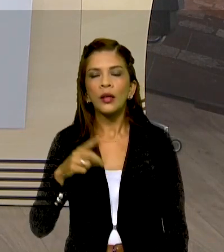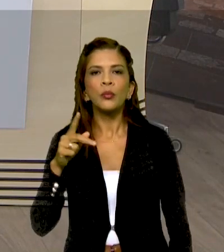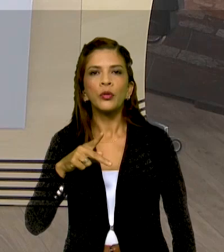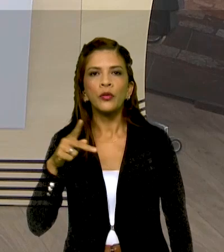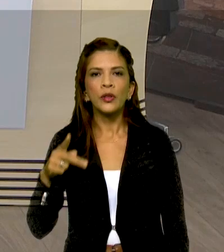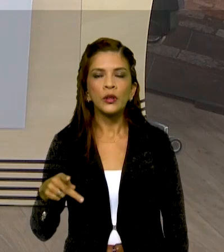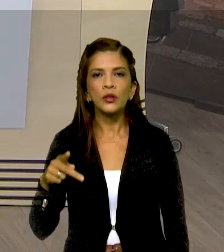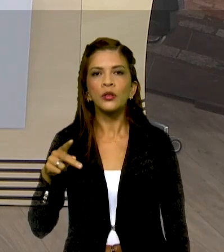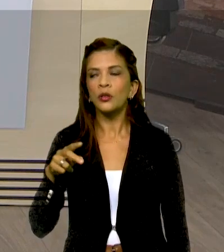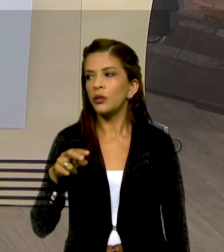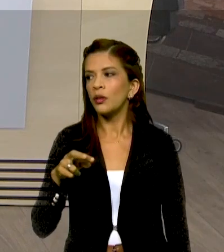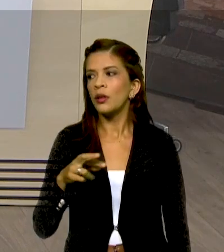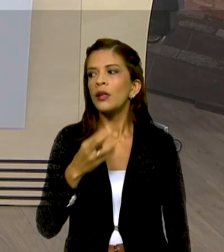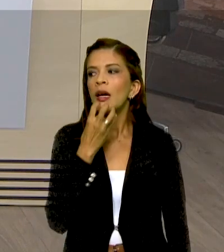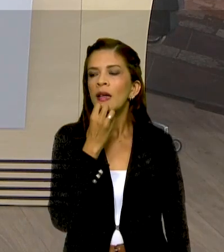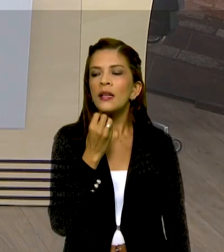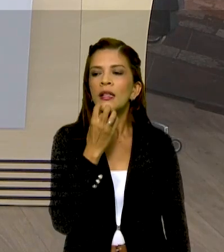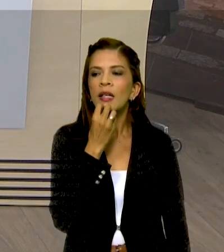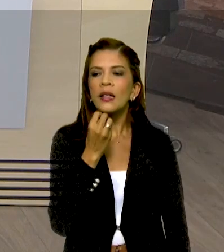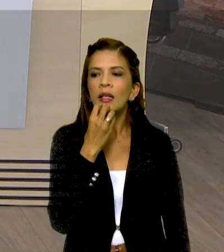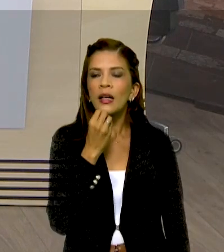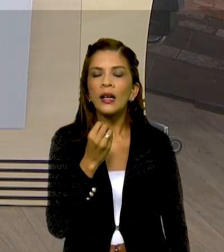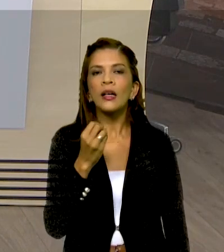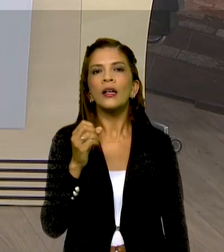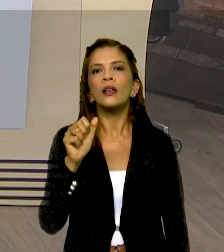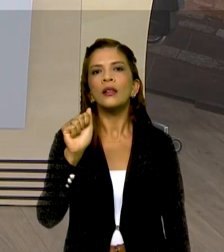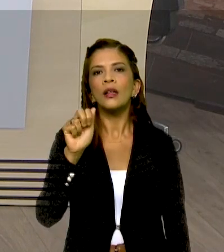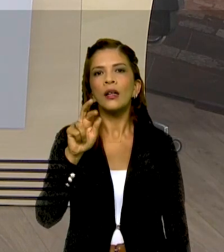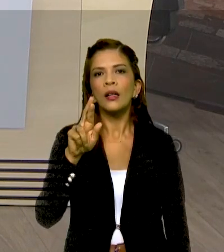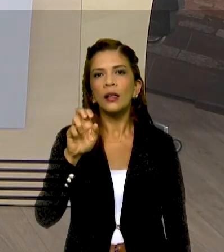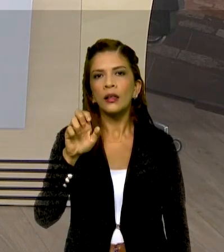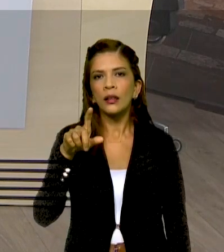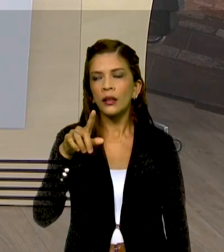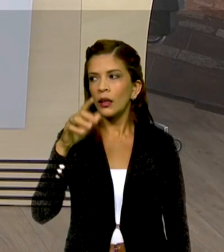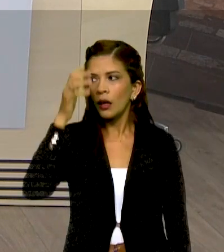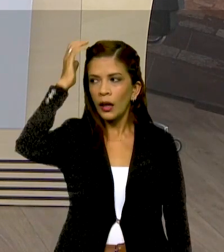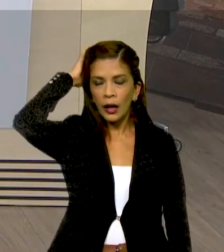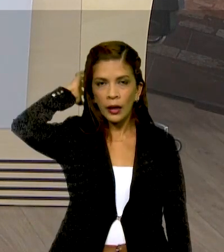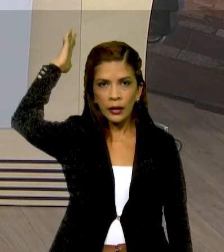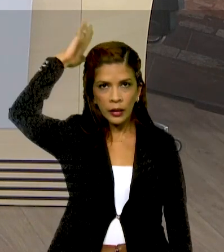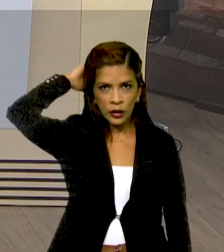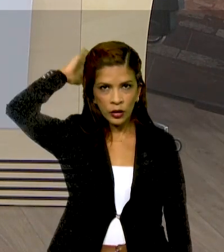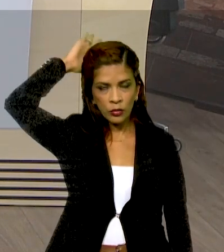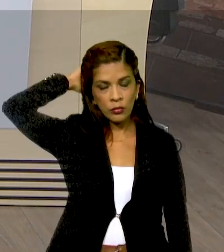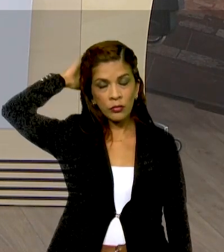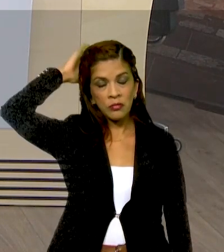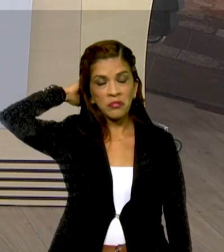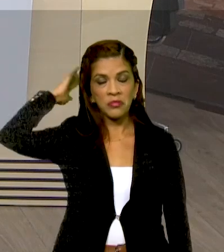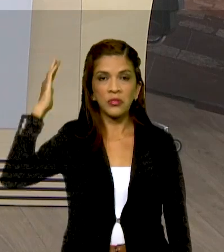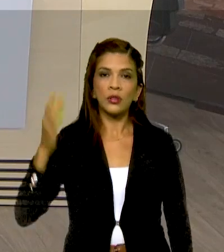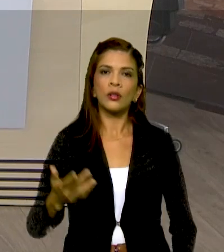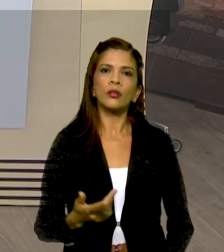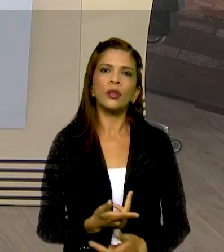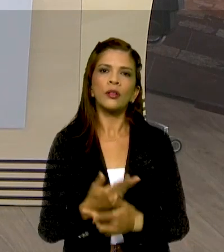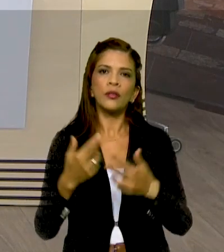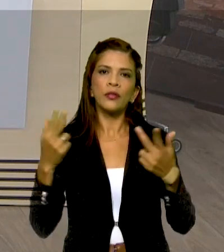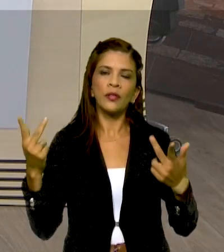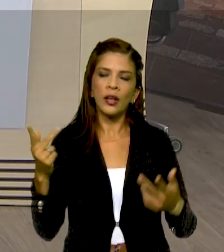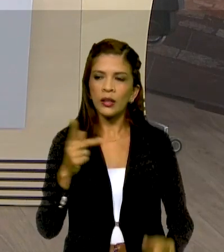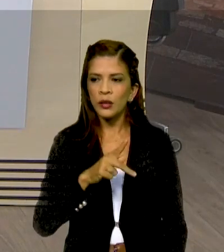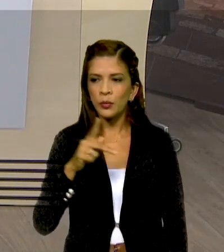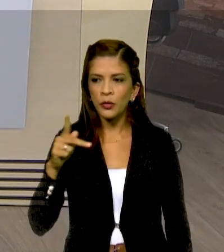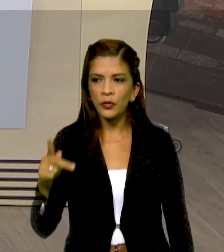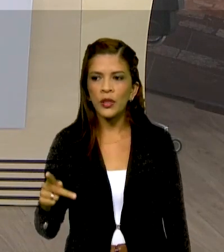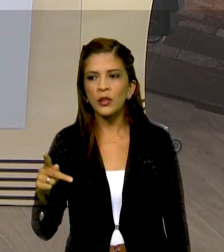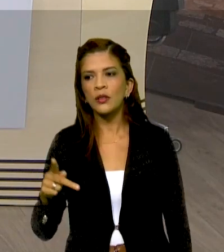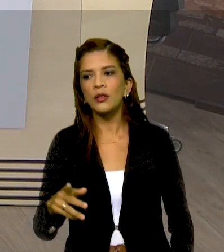Ricardo, o professor Arenilson, que pesquisam também literatura em língua de sinais. Então tem muita gente aí, sabe? Assim, vai depender de muita coisa assim